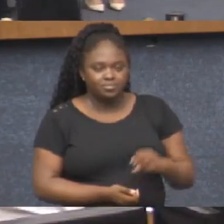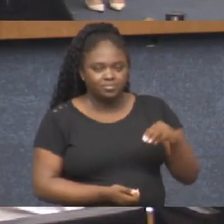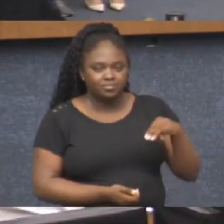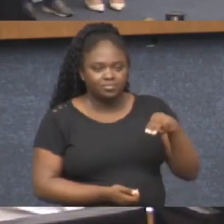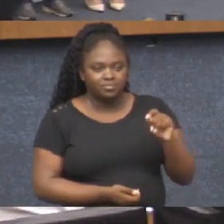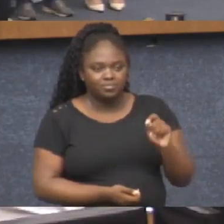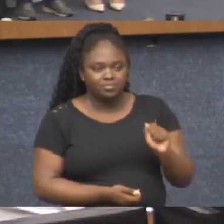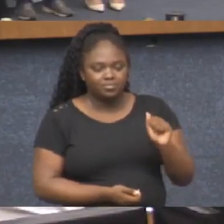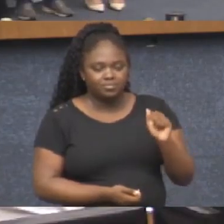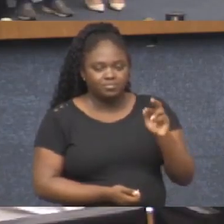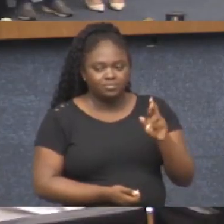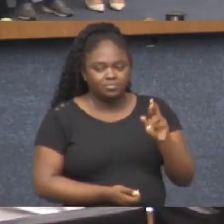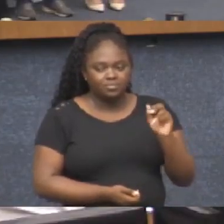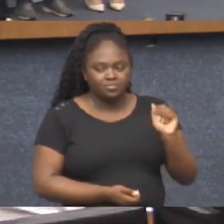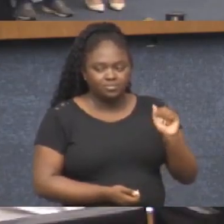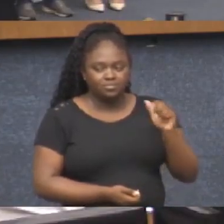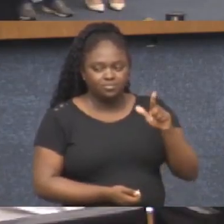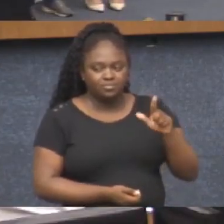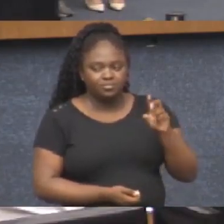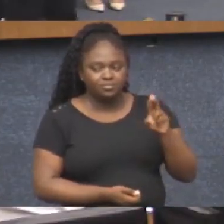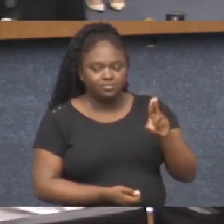Nara Lúcia Pedrosa Pimenta.